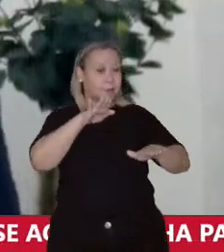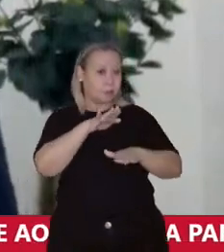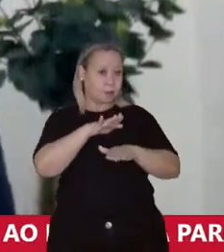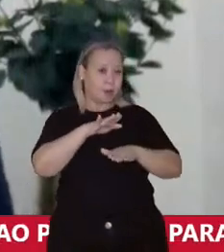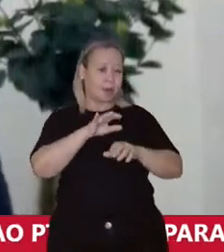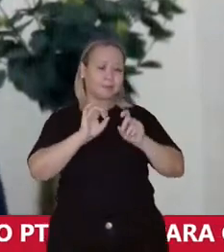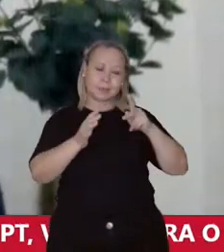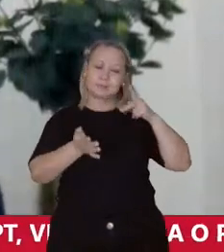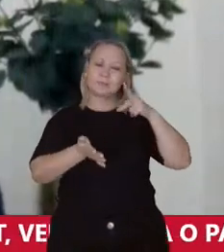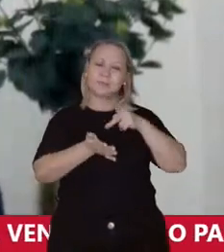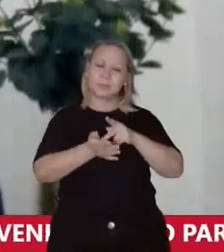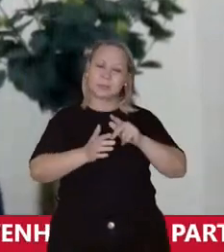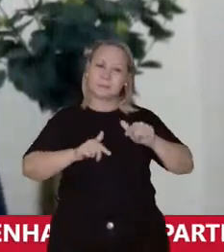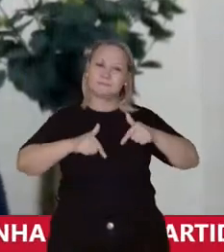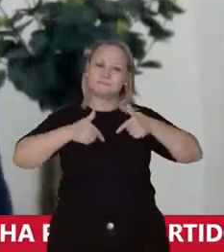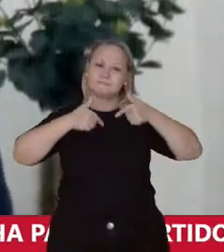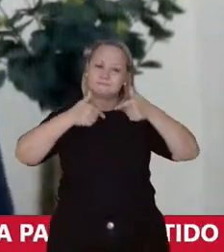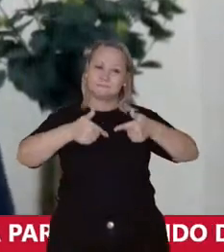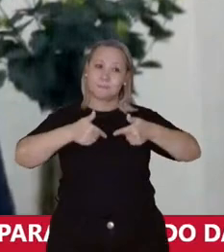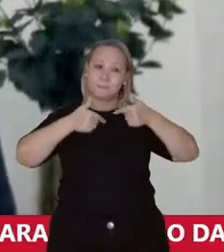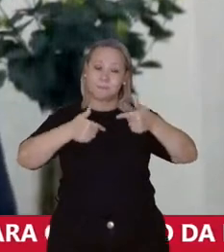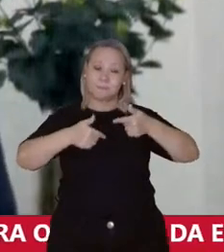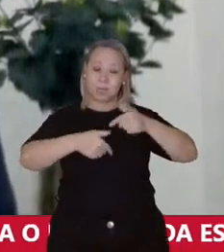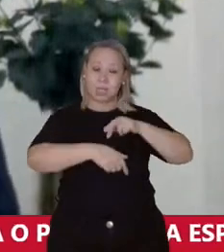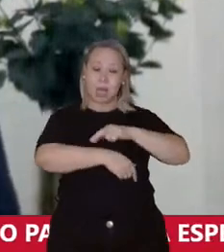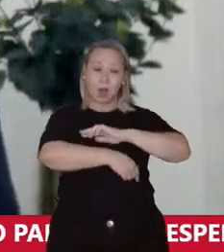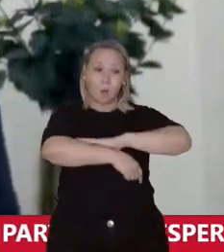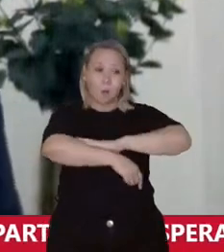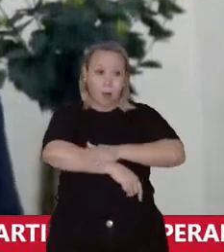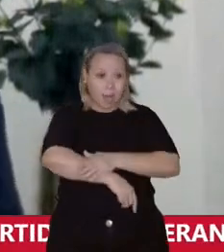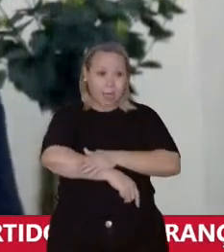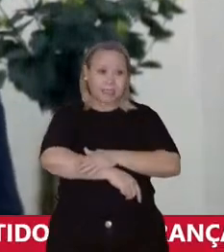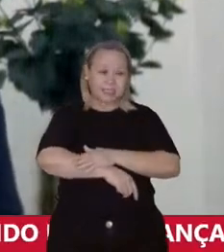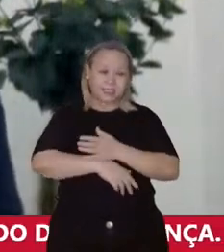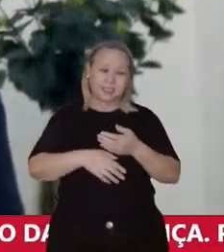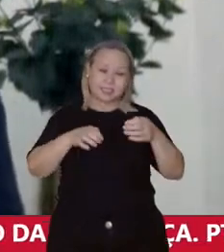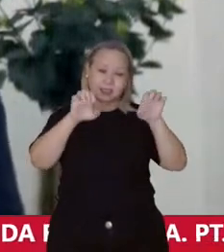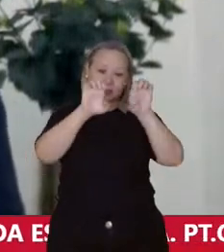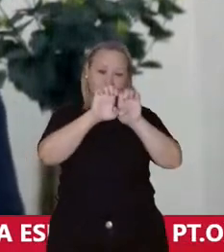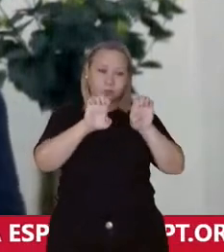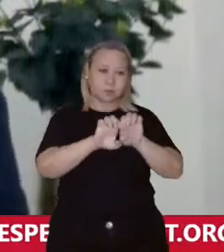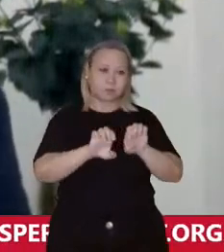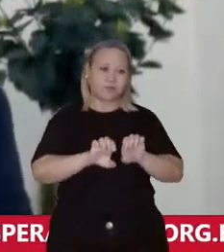fato enfrentar o racismo institucional,